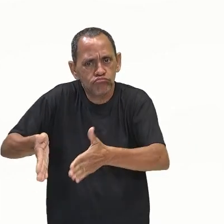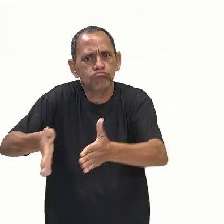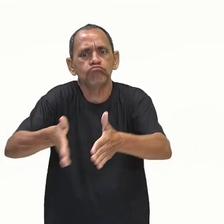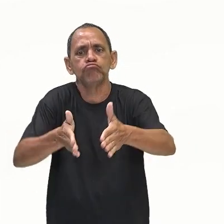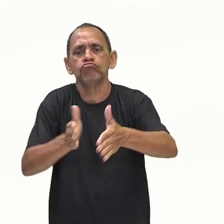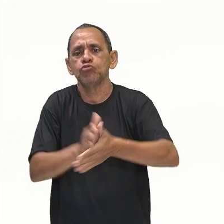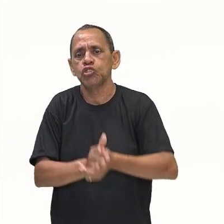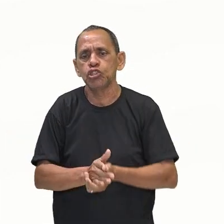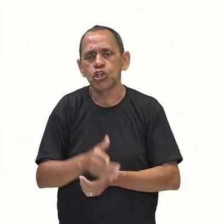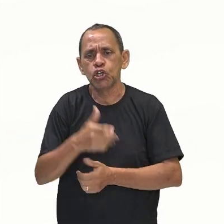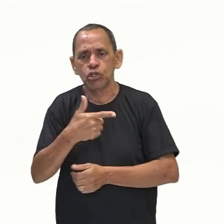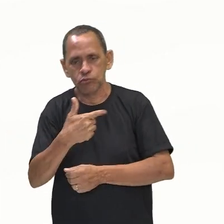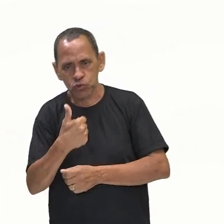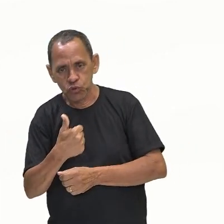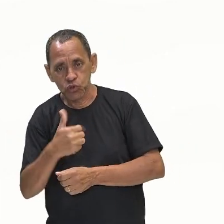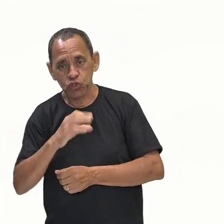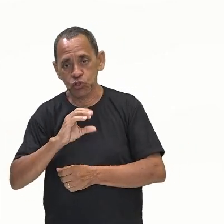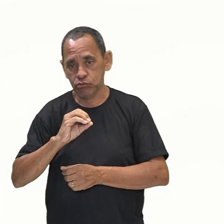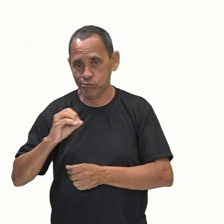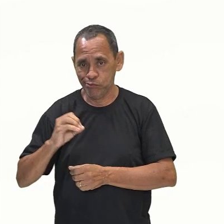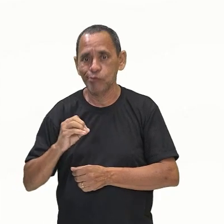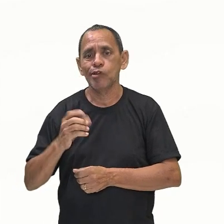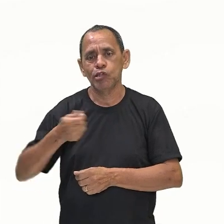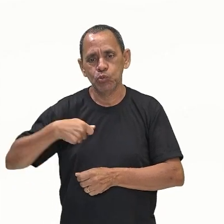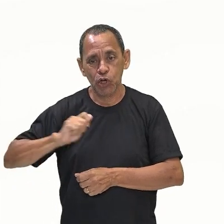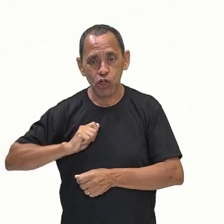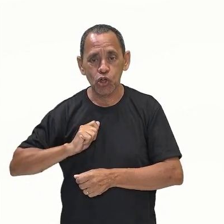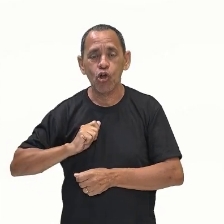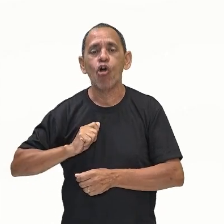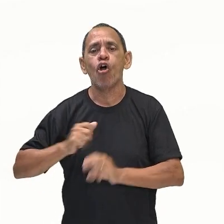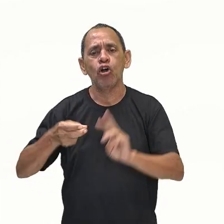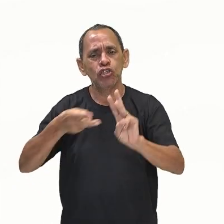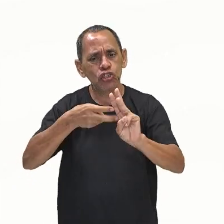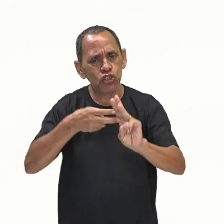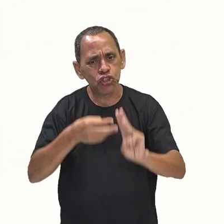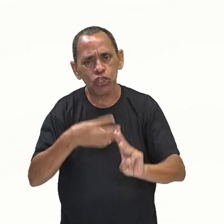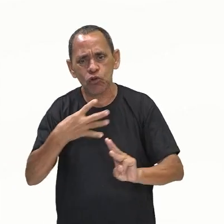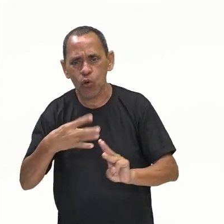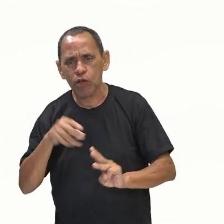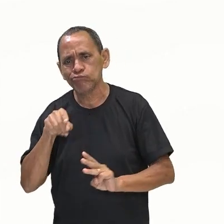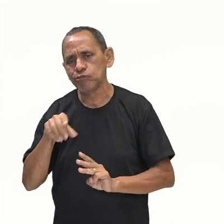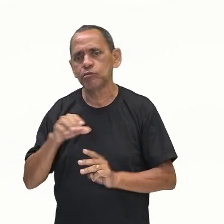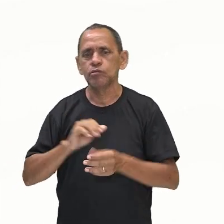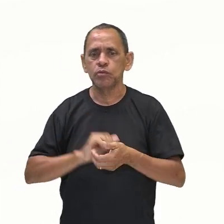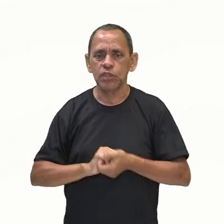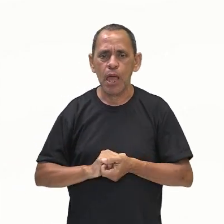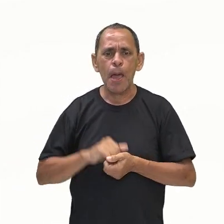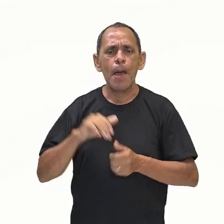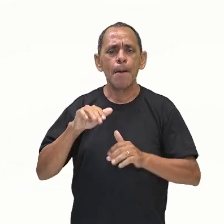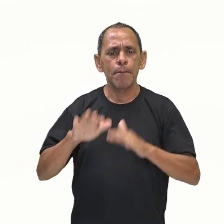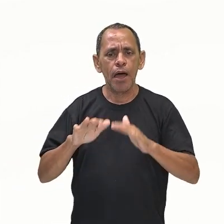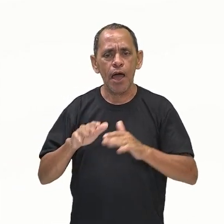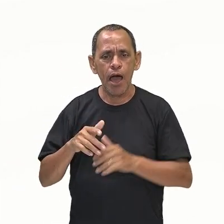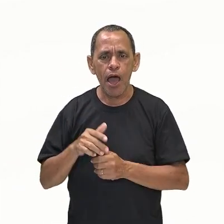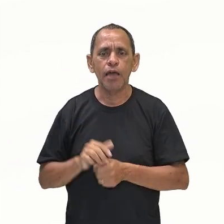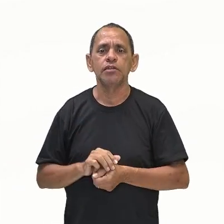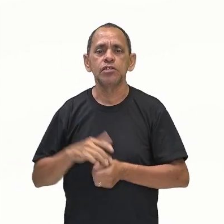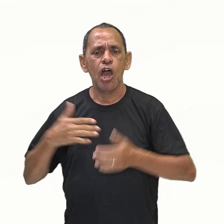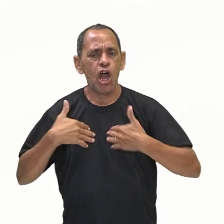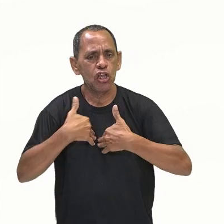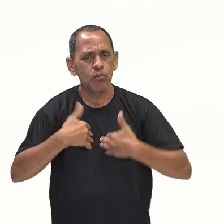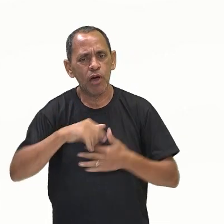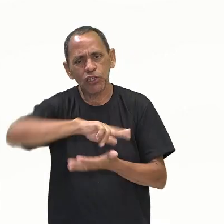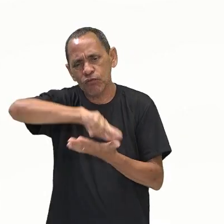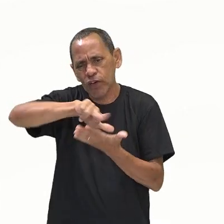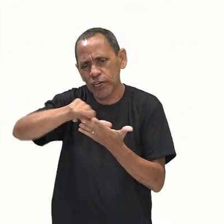200 espanhóis, 4.000 indígenas, milhares de cavalos e suprimento para meses de viagem. Só que